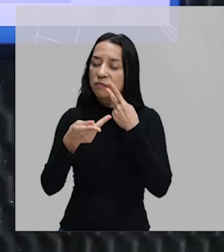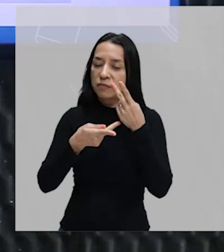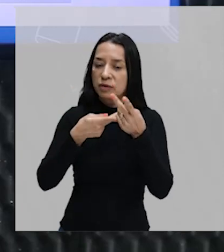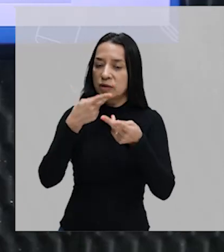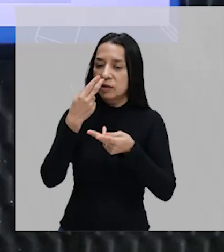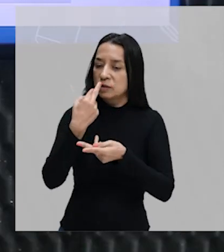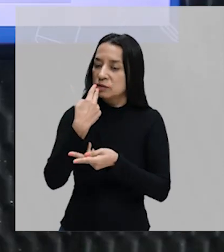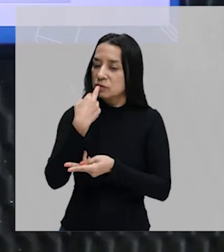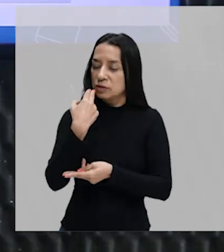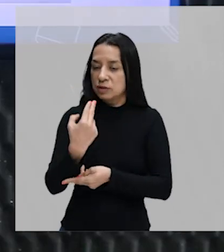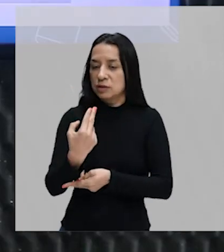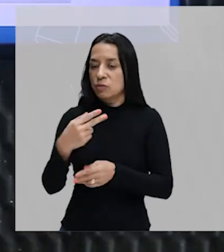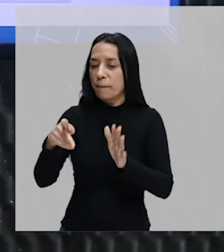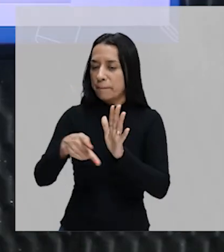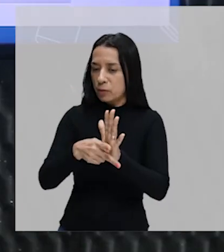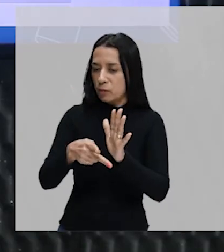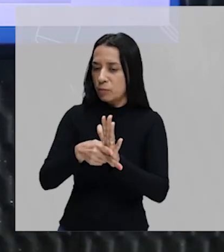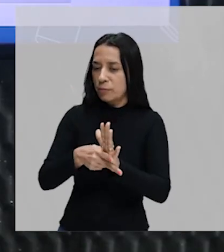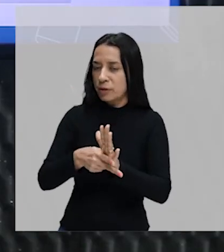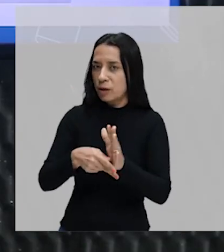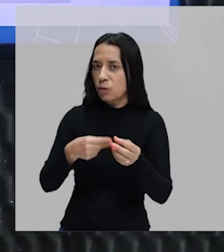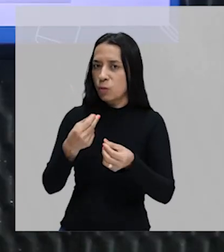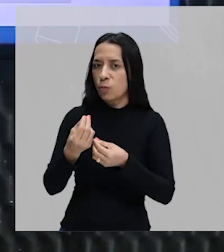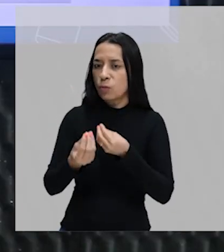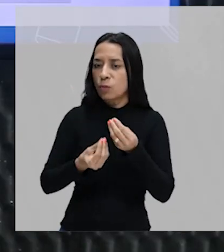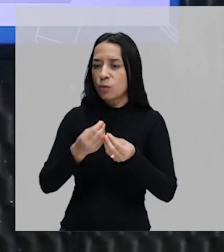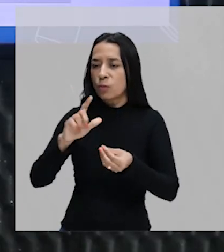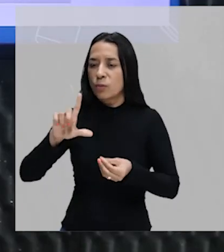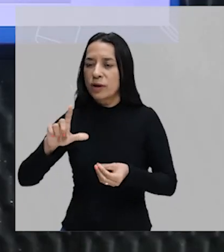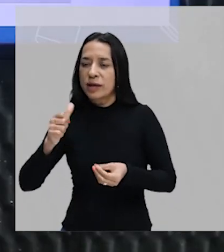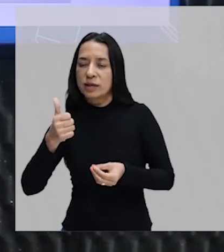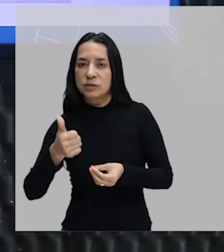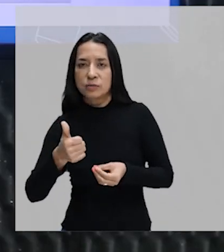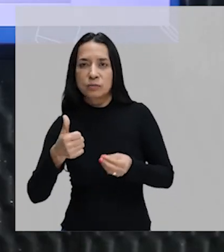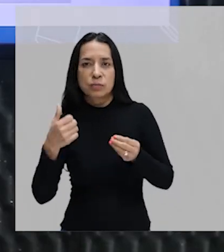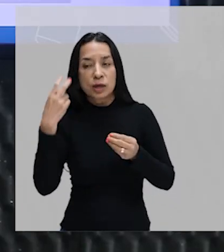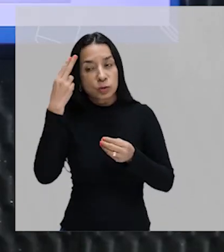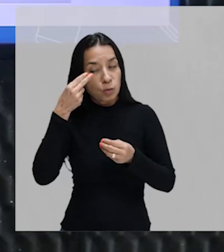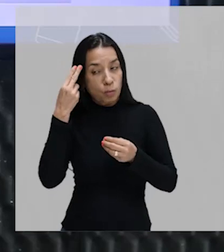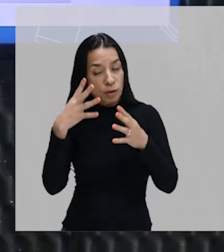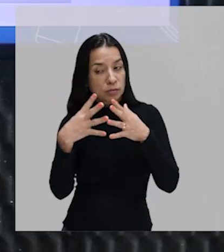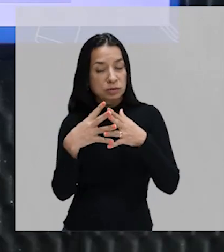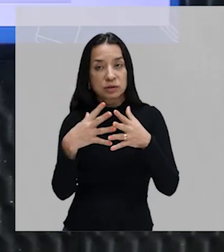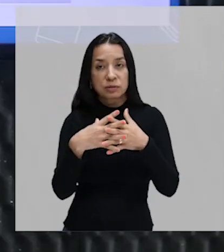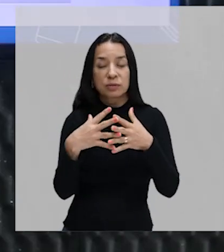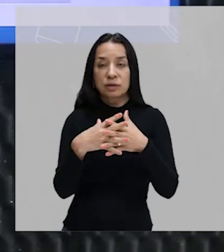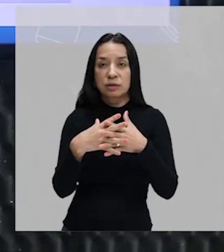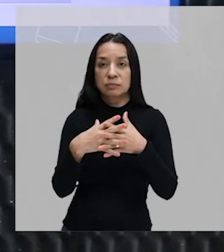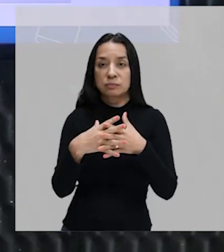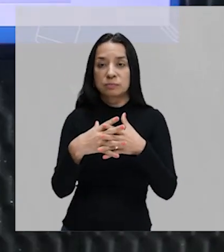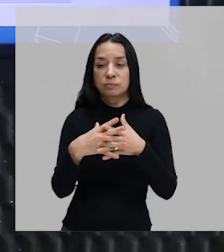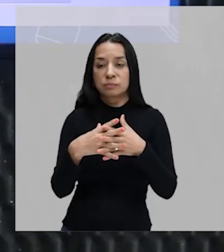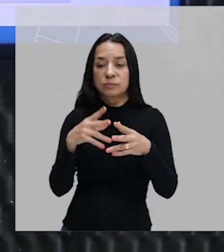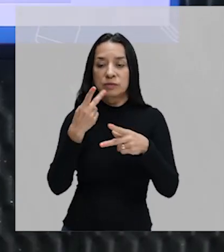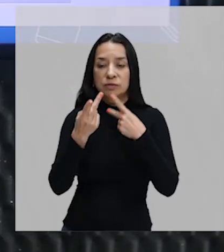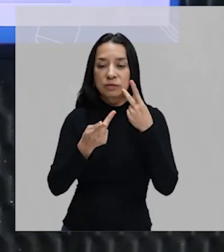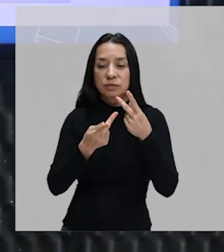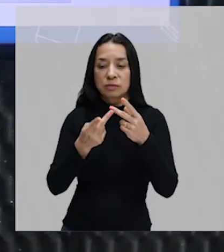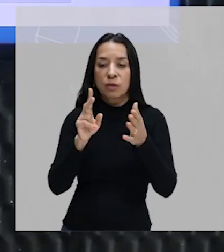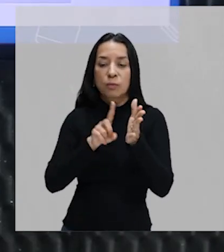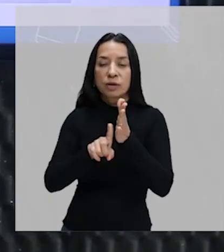falantes de uma determinada língua com frequência, é muito comum a gente se atrapalhar um pouquinho nas pronúncias. Isso é uma questão de